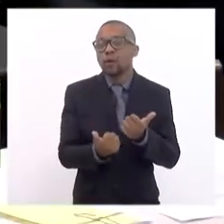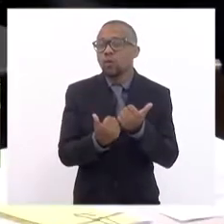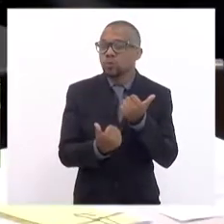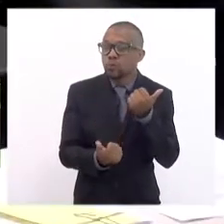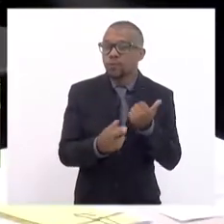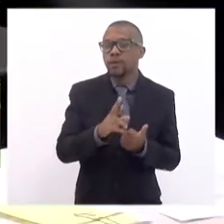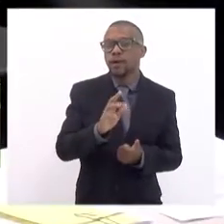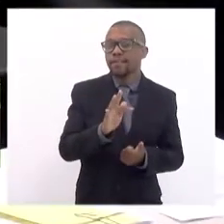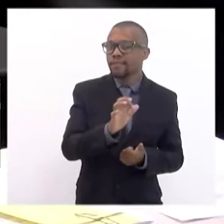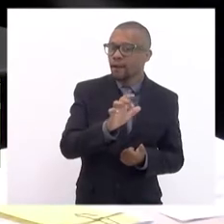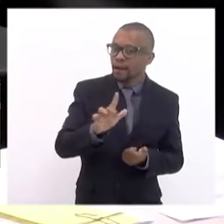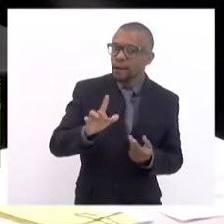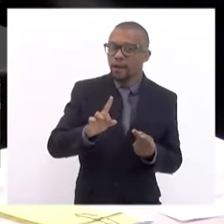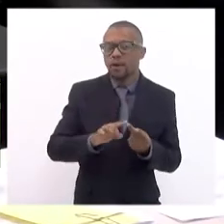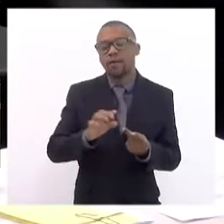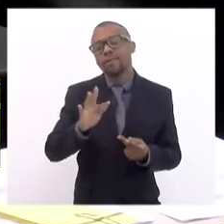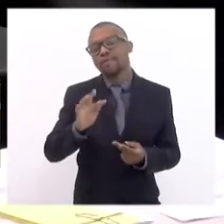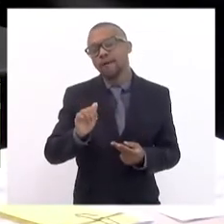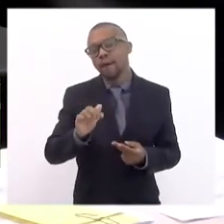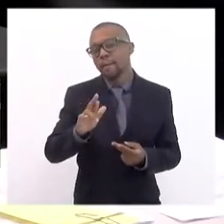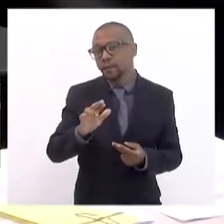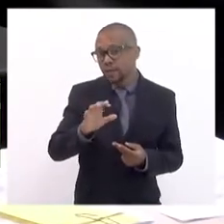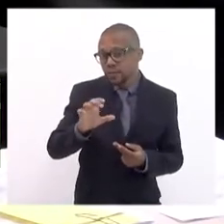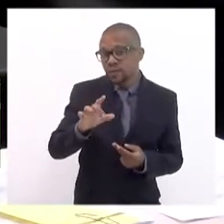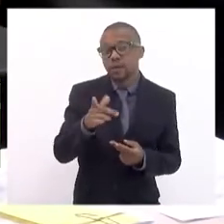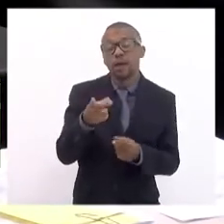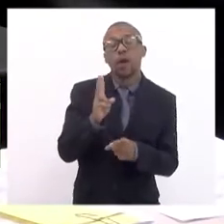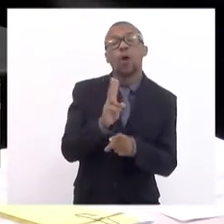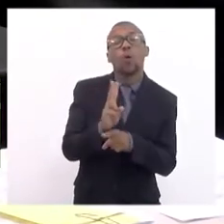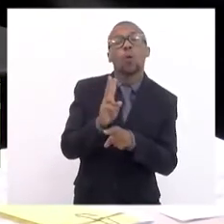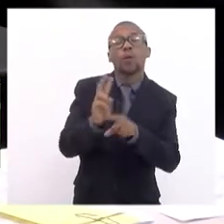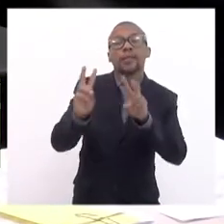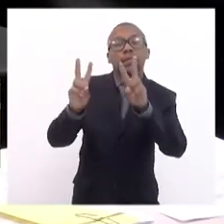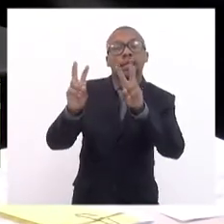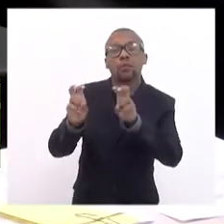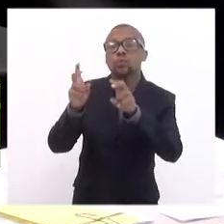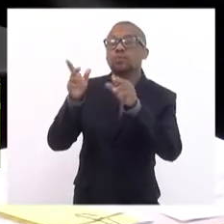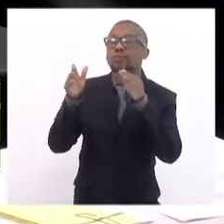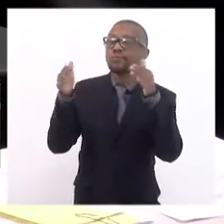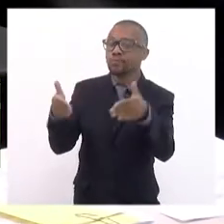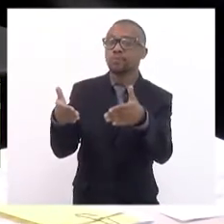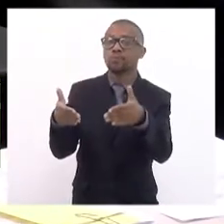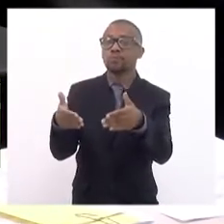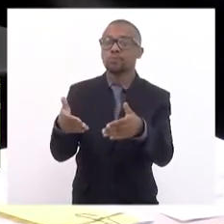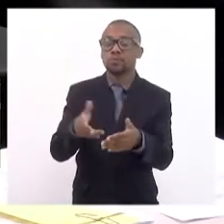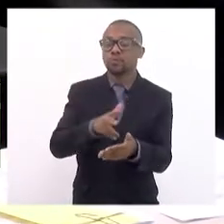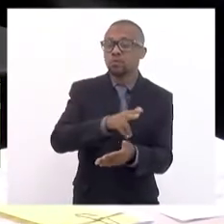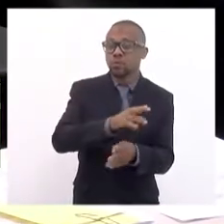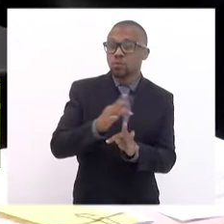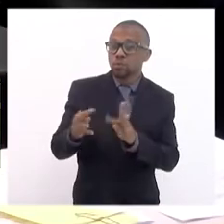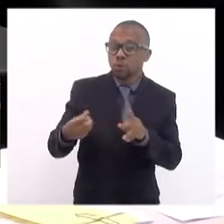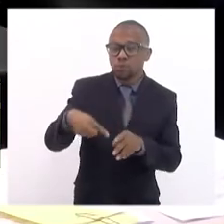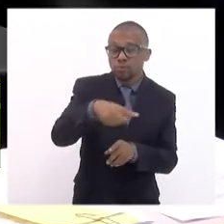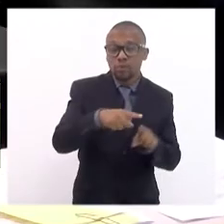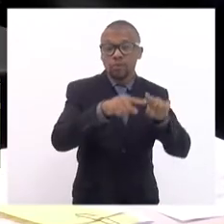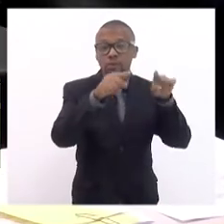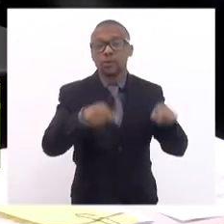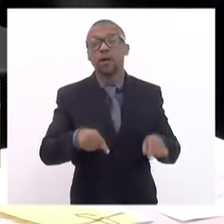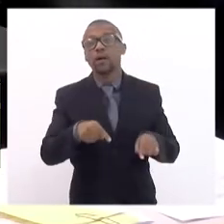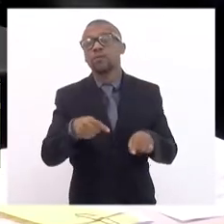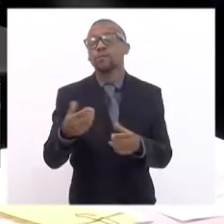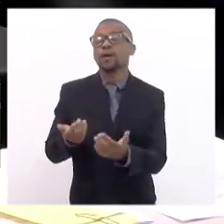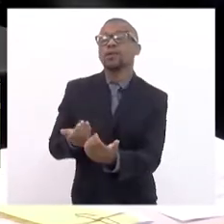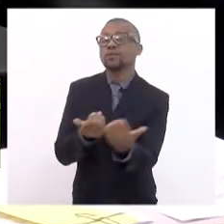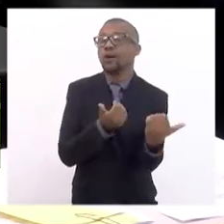Rolim, o Fabrício do Vale, que é quem cuida desse assunto específico, são todos procuradores, né, bem mais jovens do que